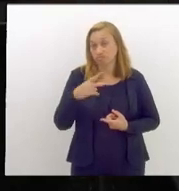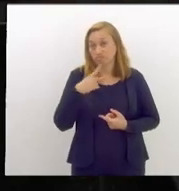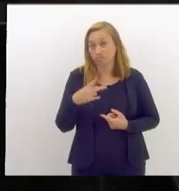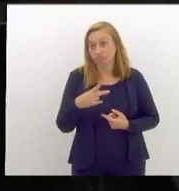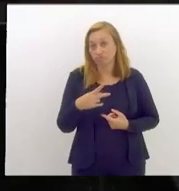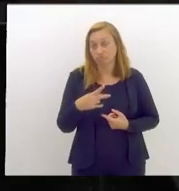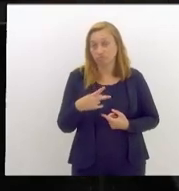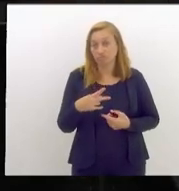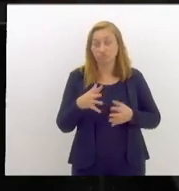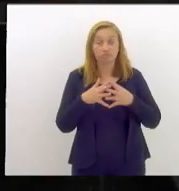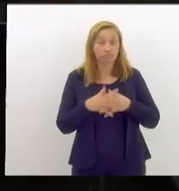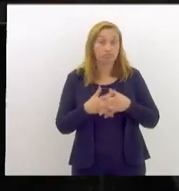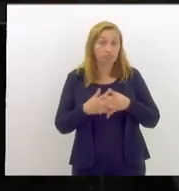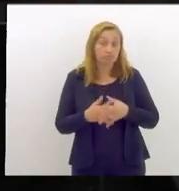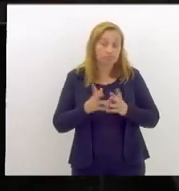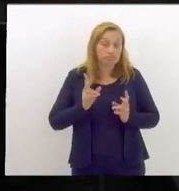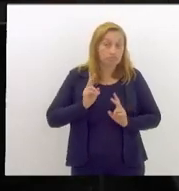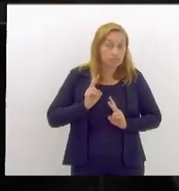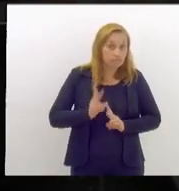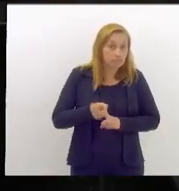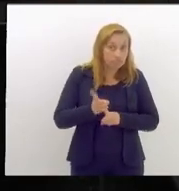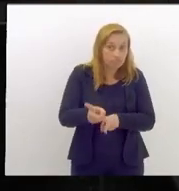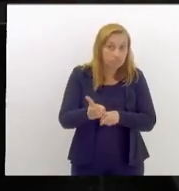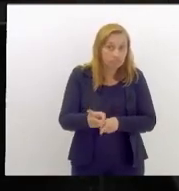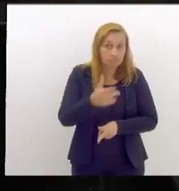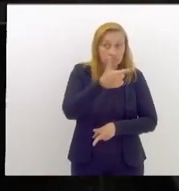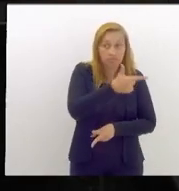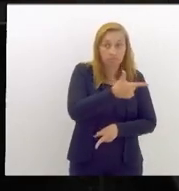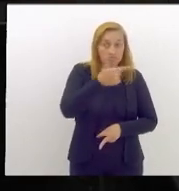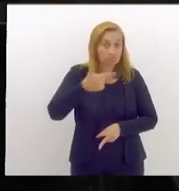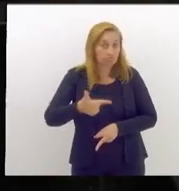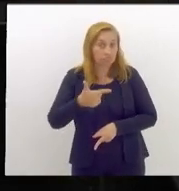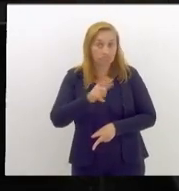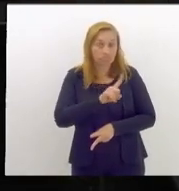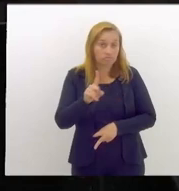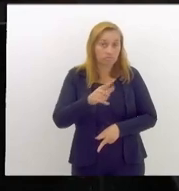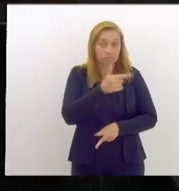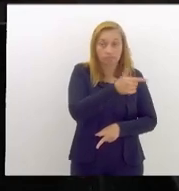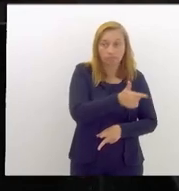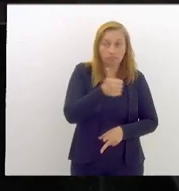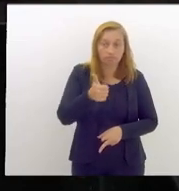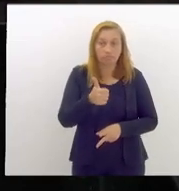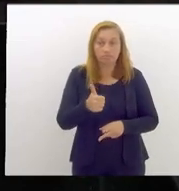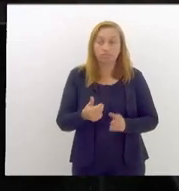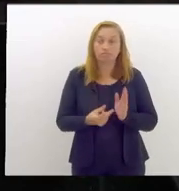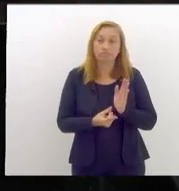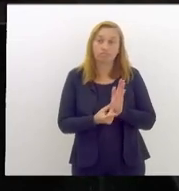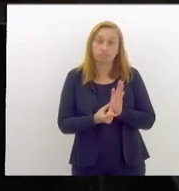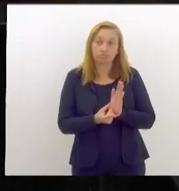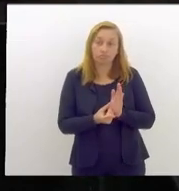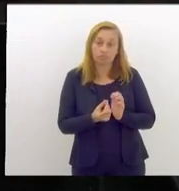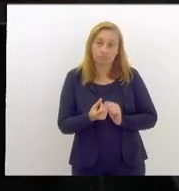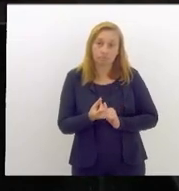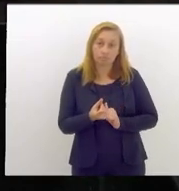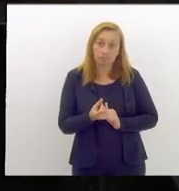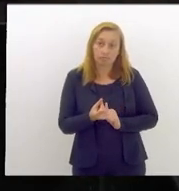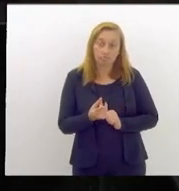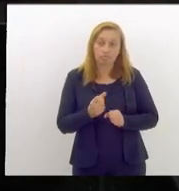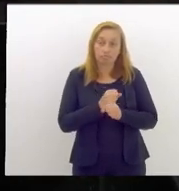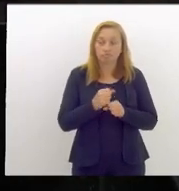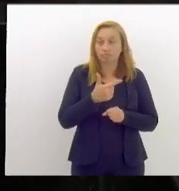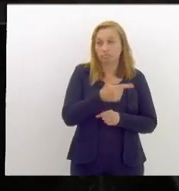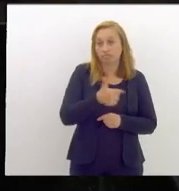escândalo que continua é de 22 e as contas eram de